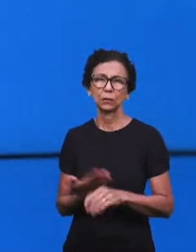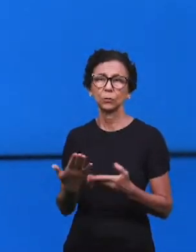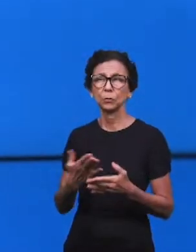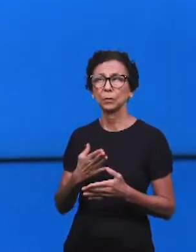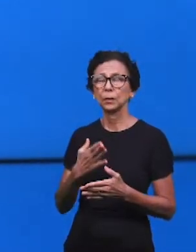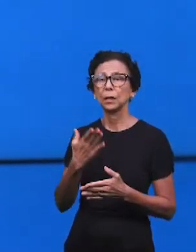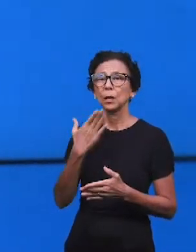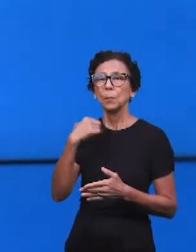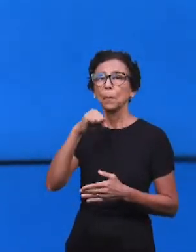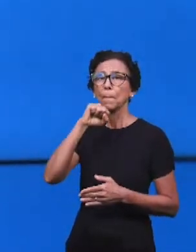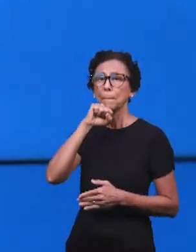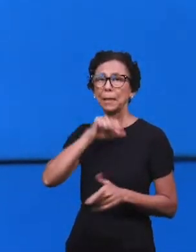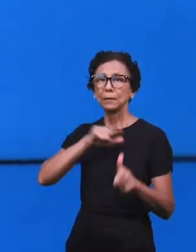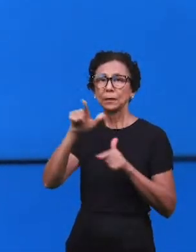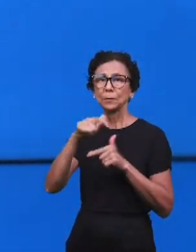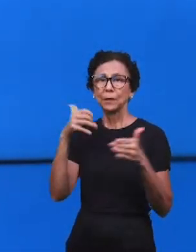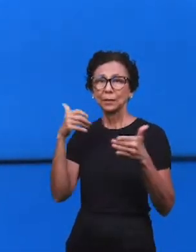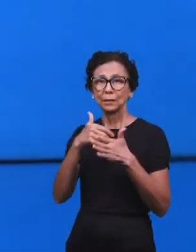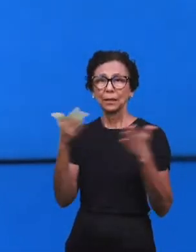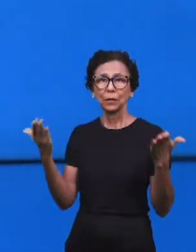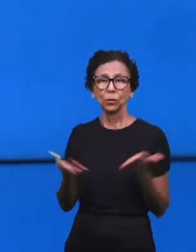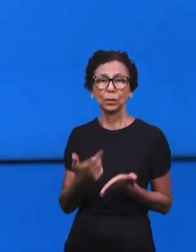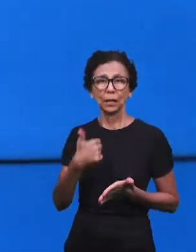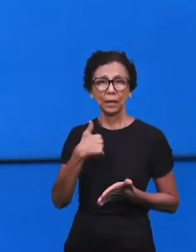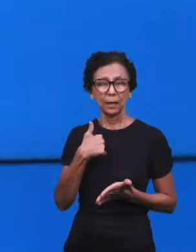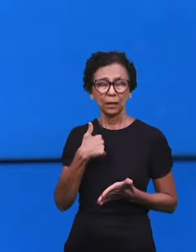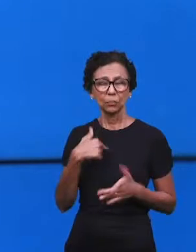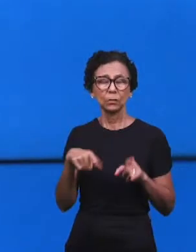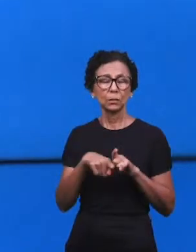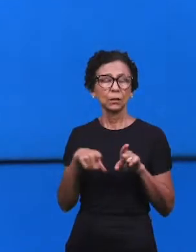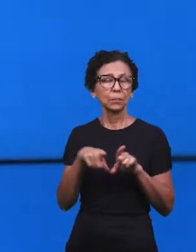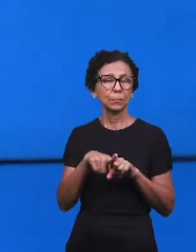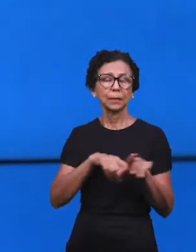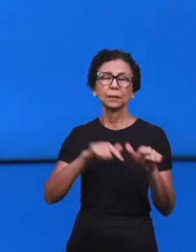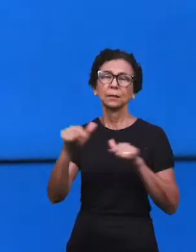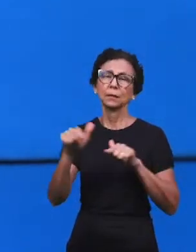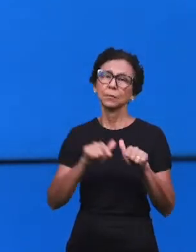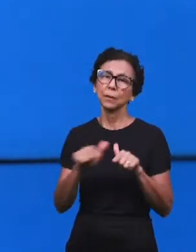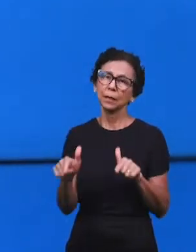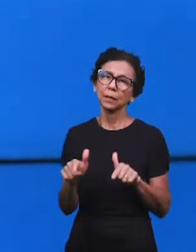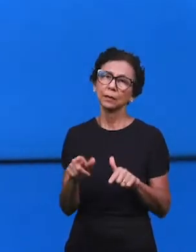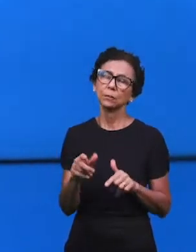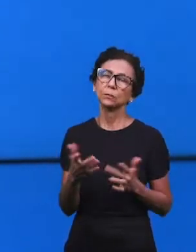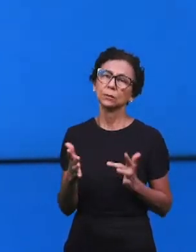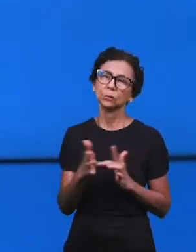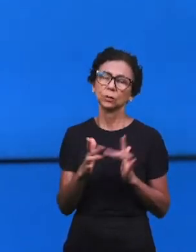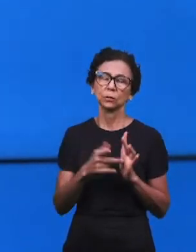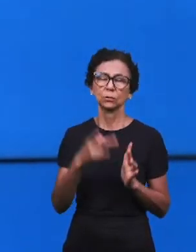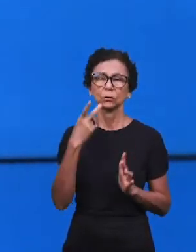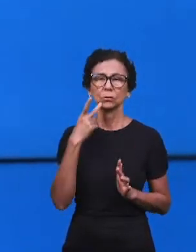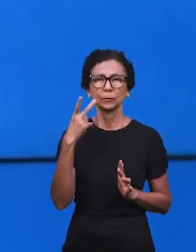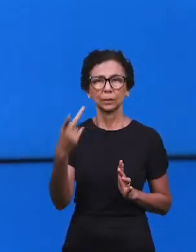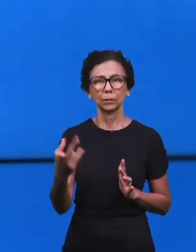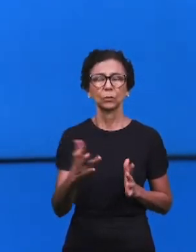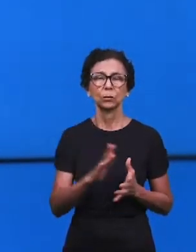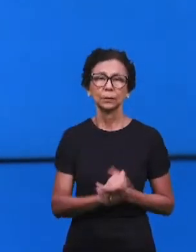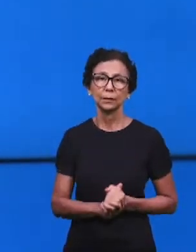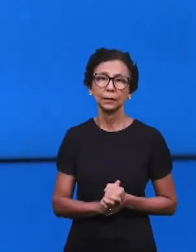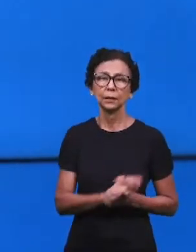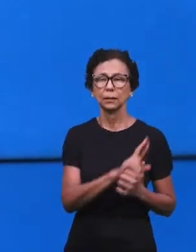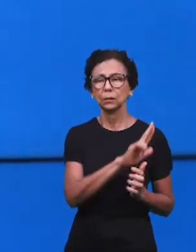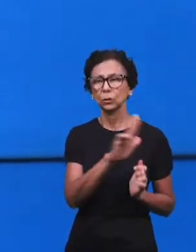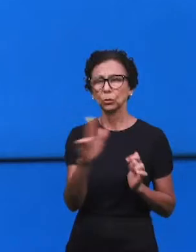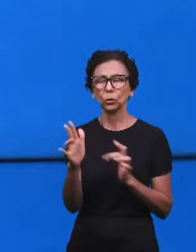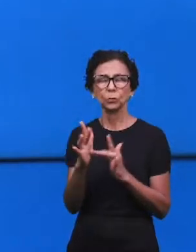sendo levadas ao Pai em nome de Jesus pela ação do Espírito Santo. Então é um trabalho constante, né? É muito importante